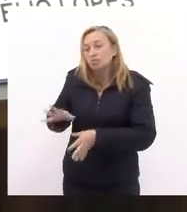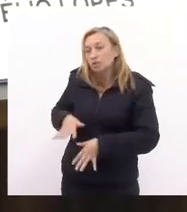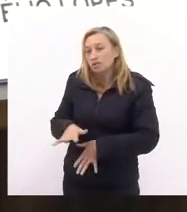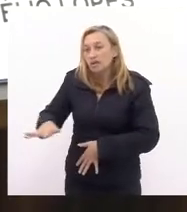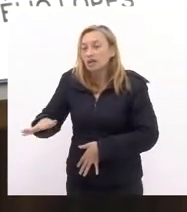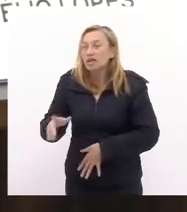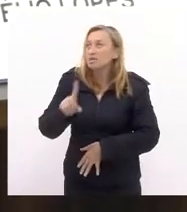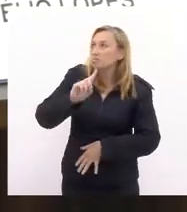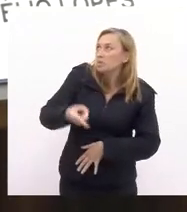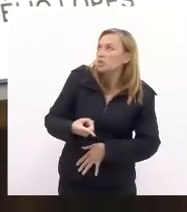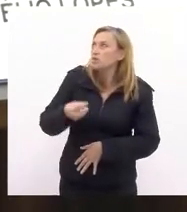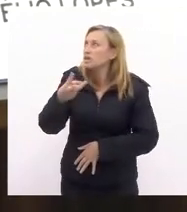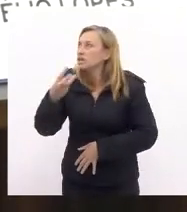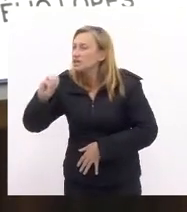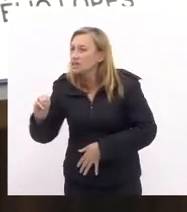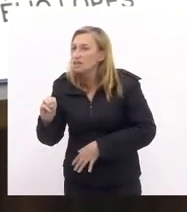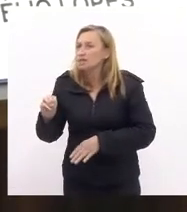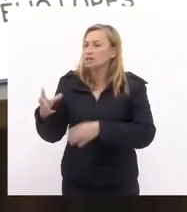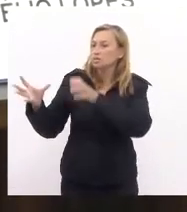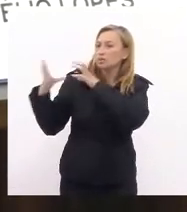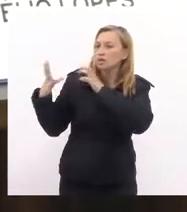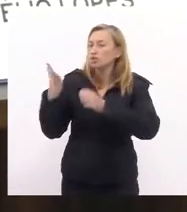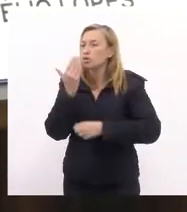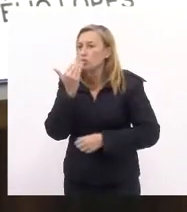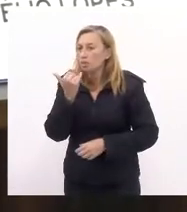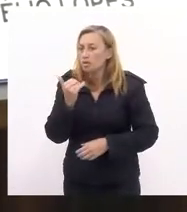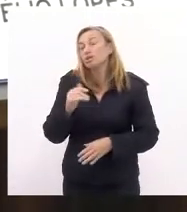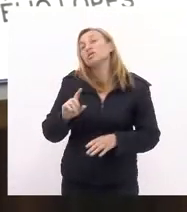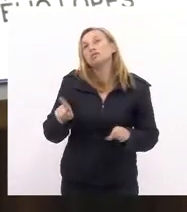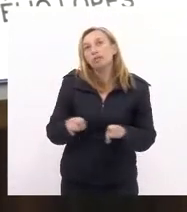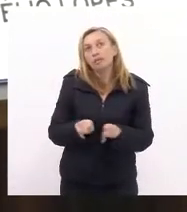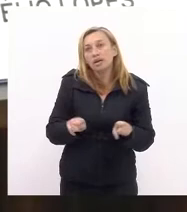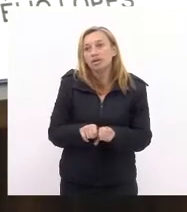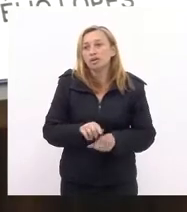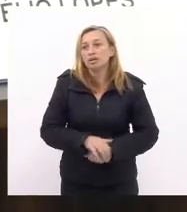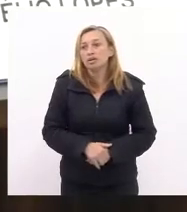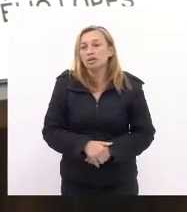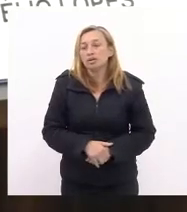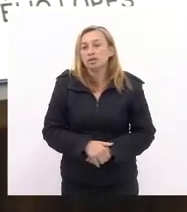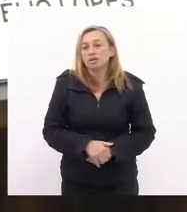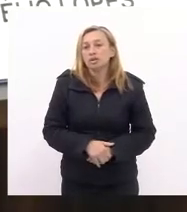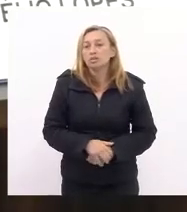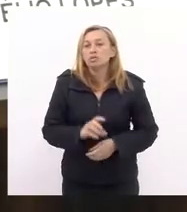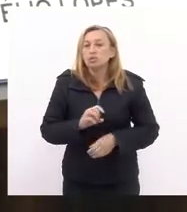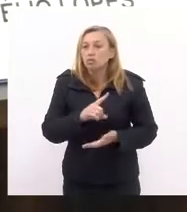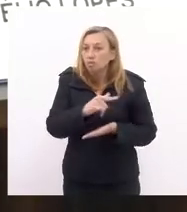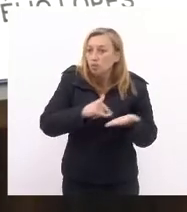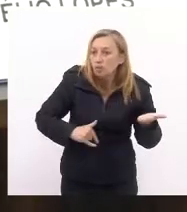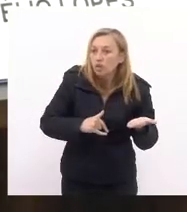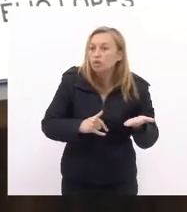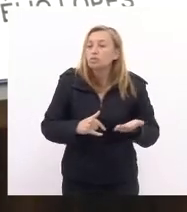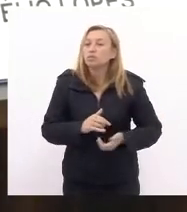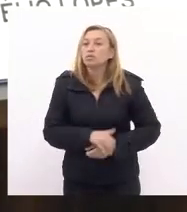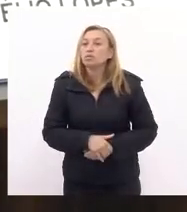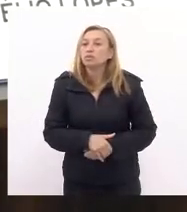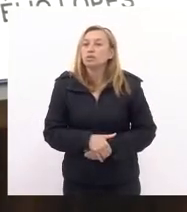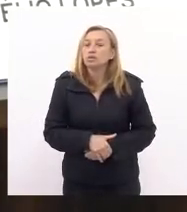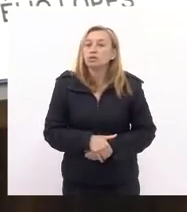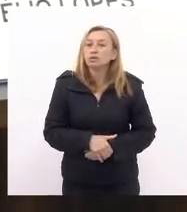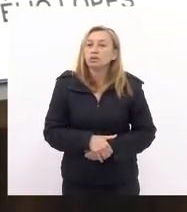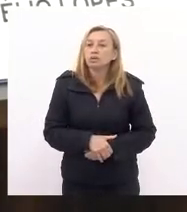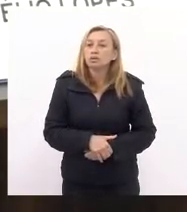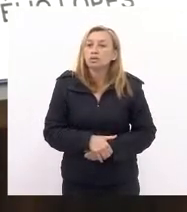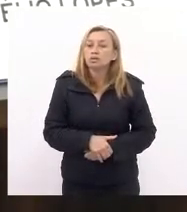1.300 cestas de alimentos. Além disso, tiramos documento, legalizamos documentos,